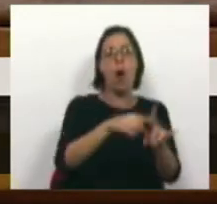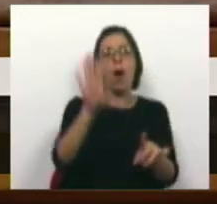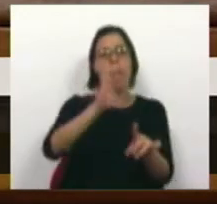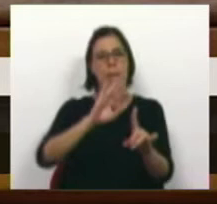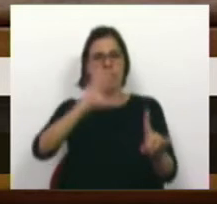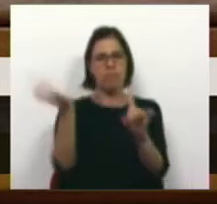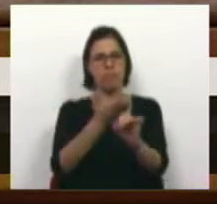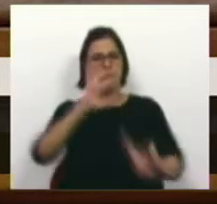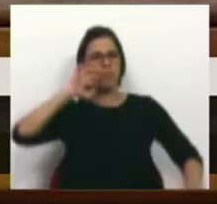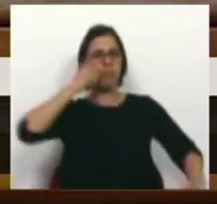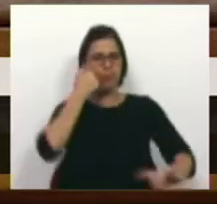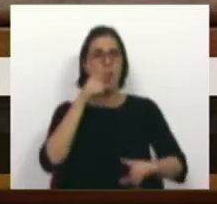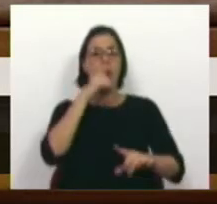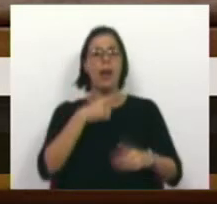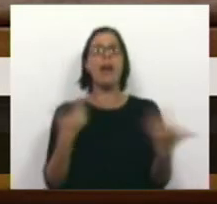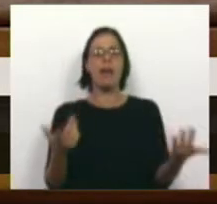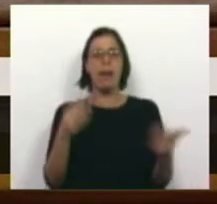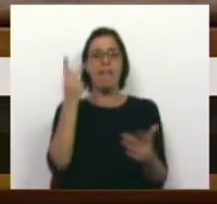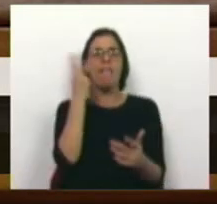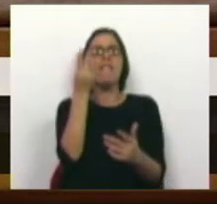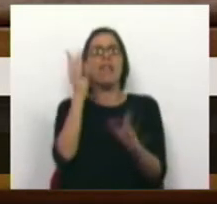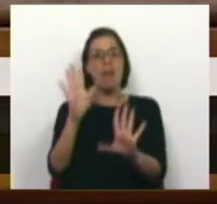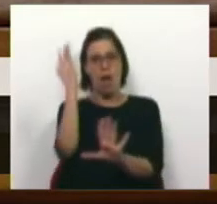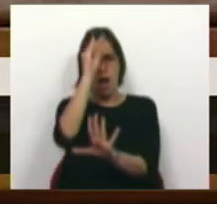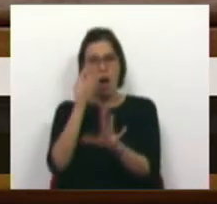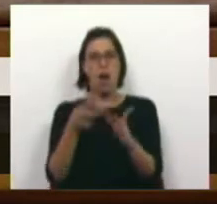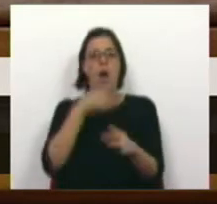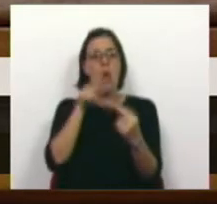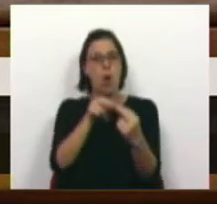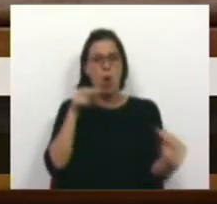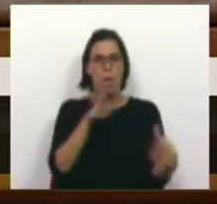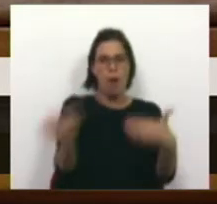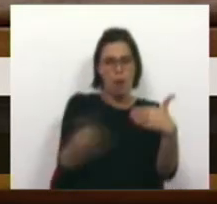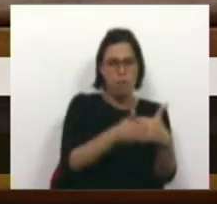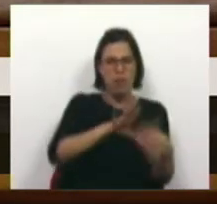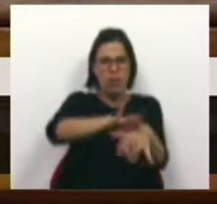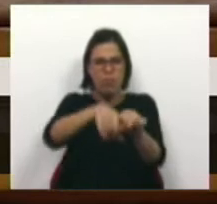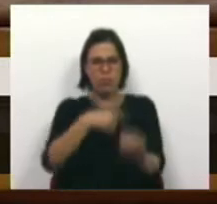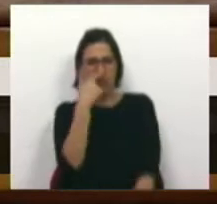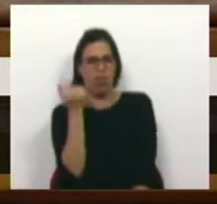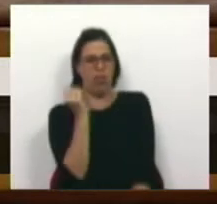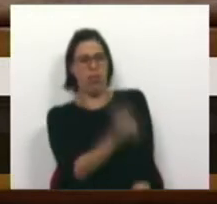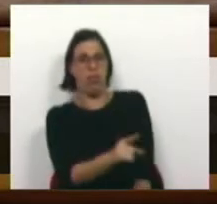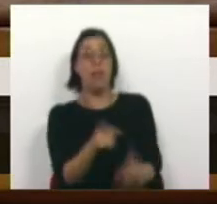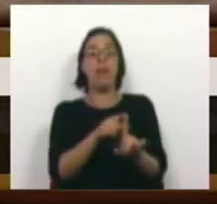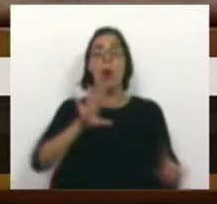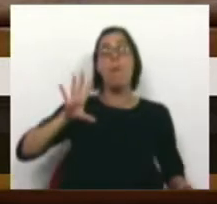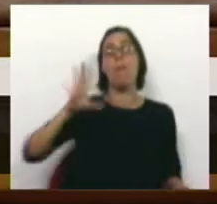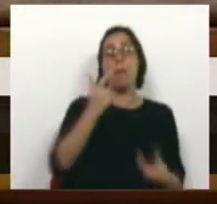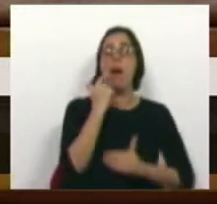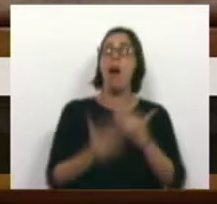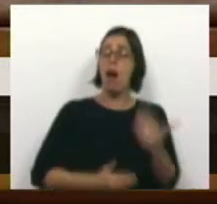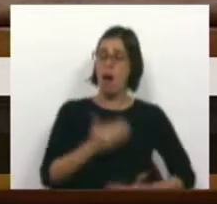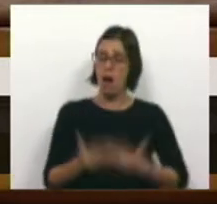uma penalização a quem resiste no interior. Cada linha de comboio fechada, degradada, abandonada, é um país que